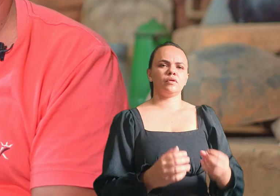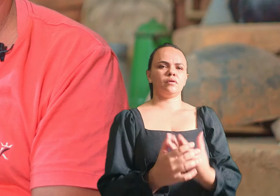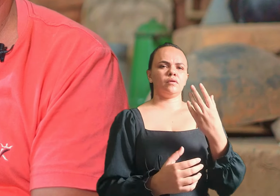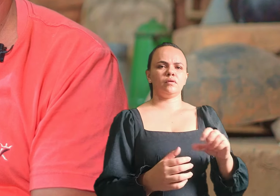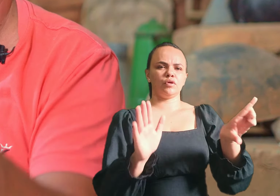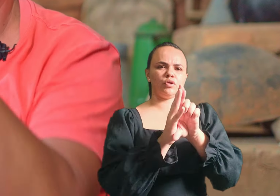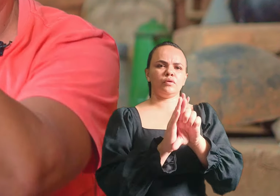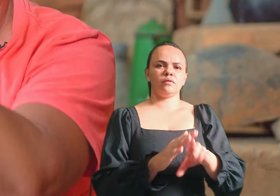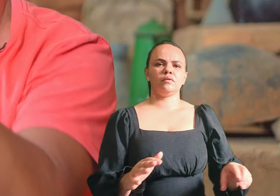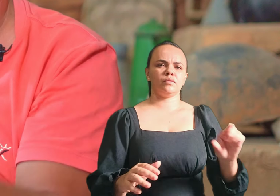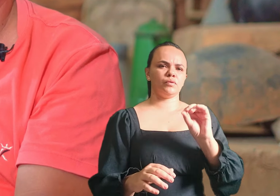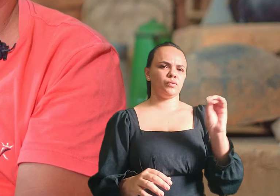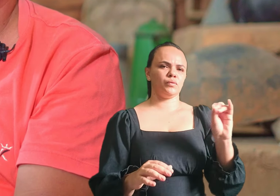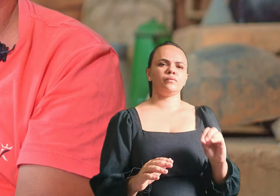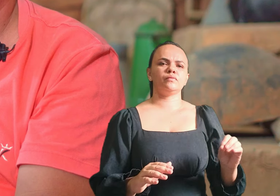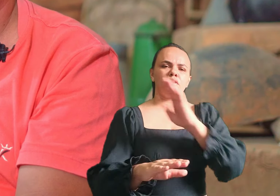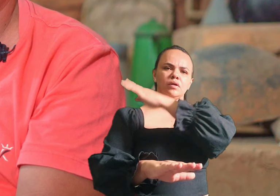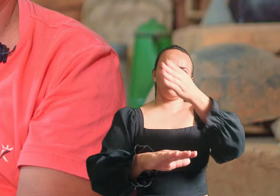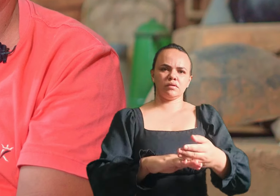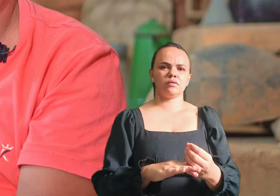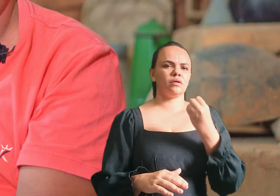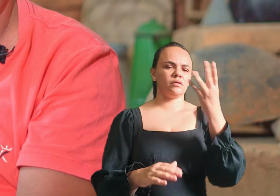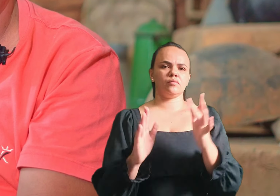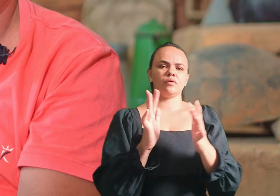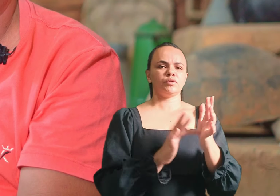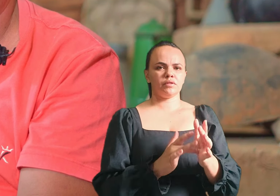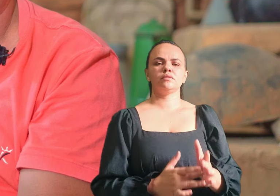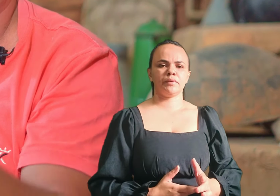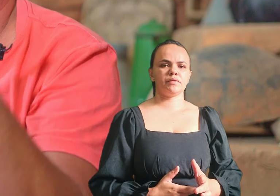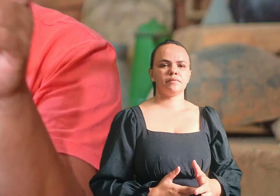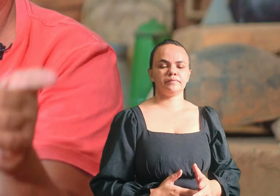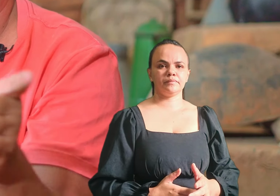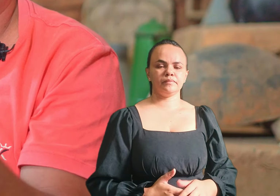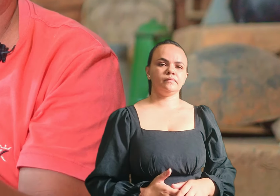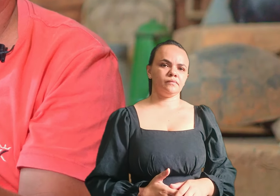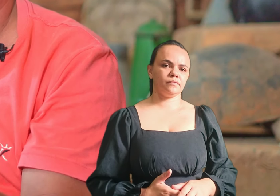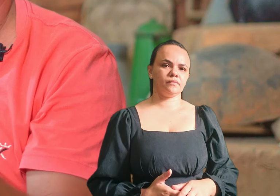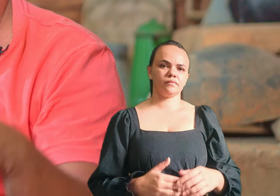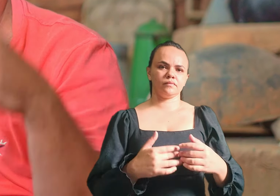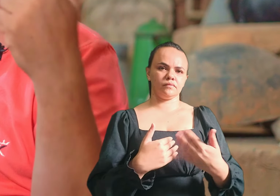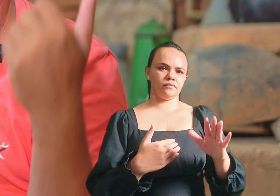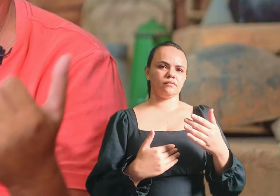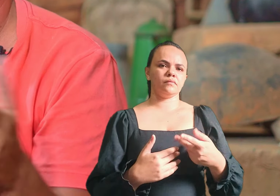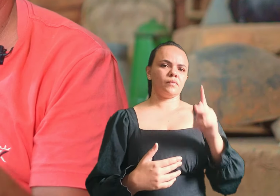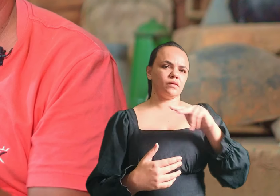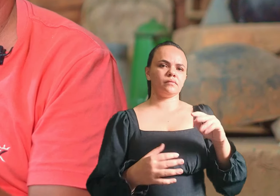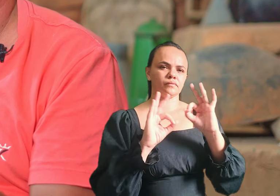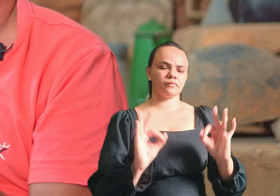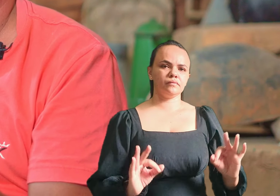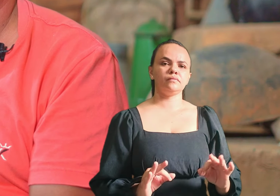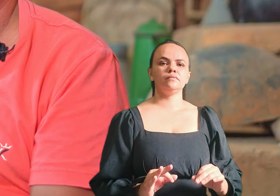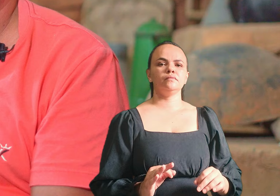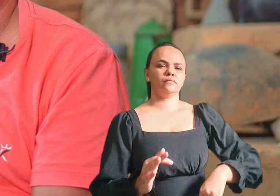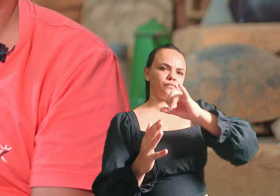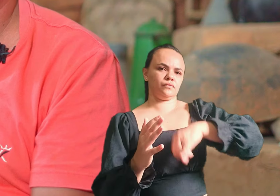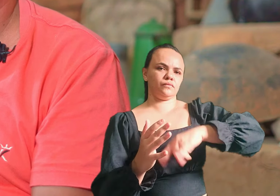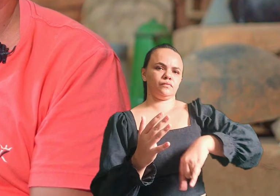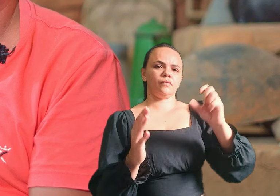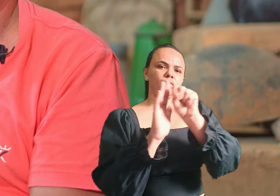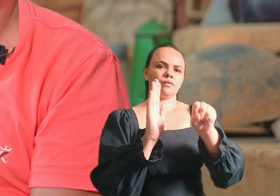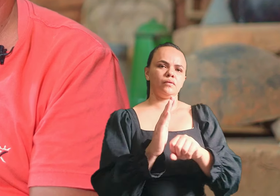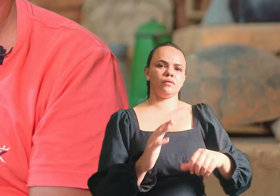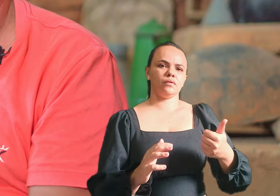partir de hoje a serra do Bom Jesus e nós não falamos isso aqui ainda da Serra do Bom Jesus é bom lembrar que nos documentos do século XIX a a